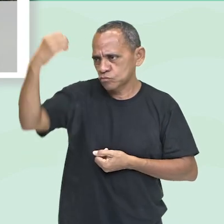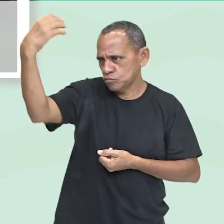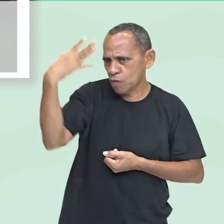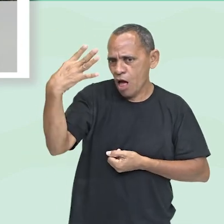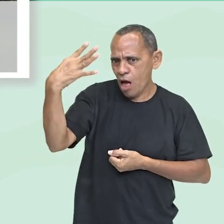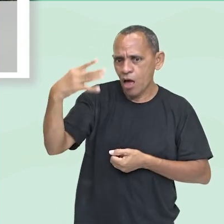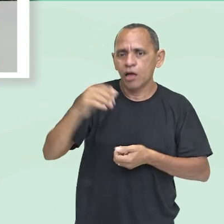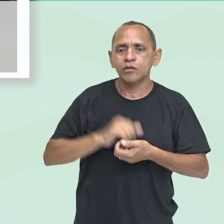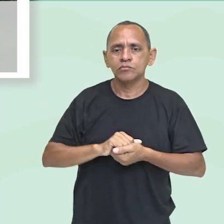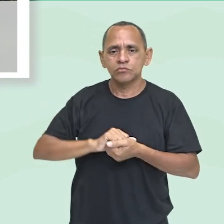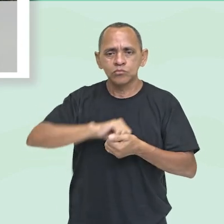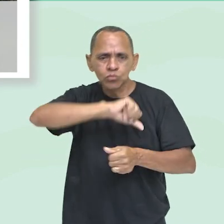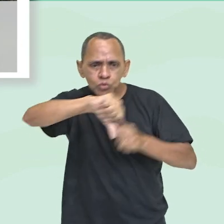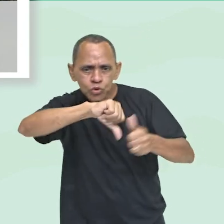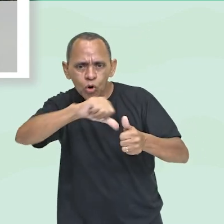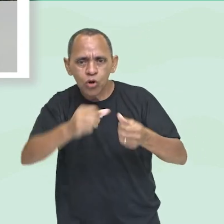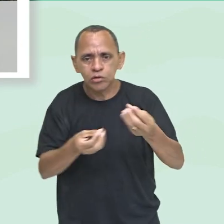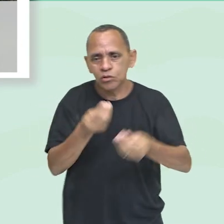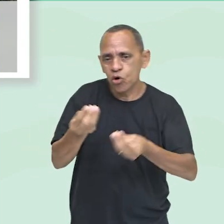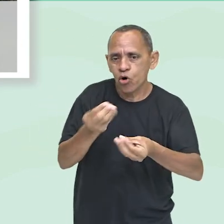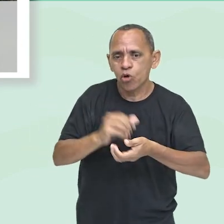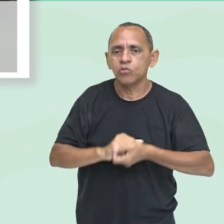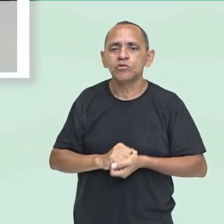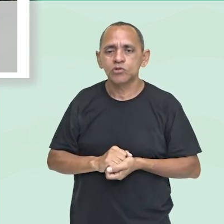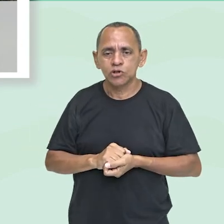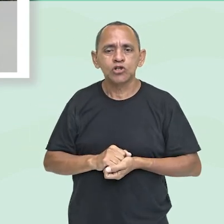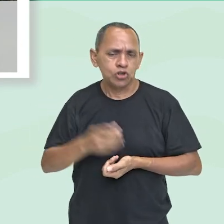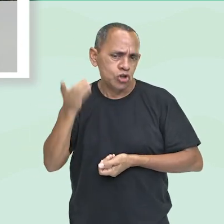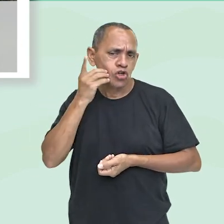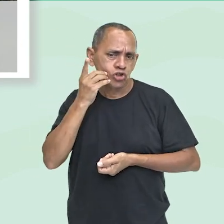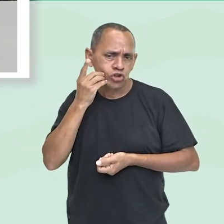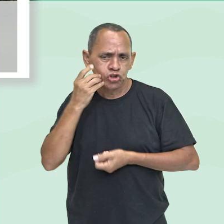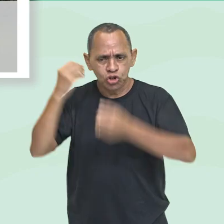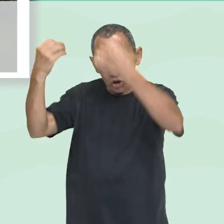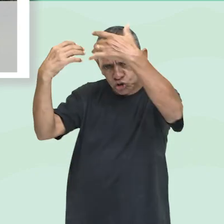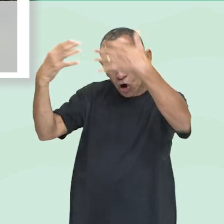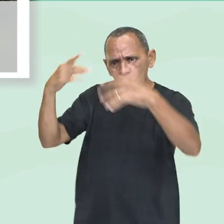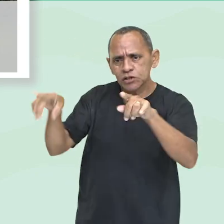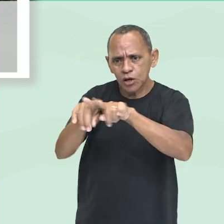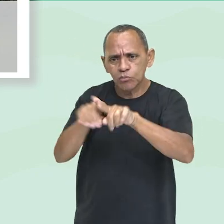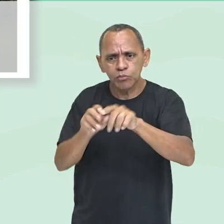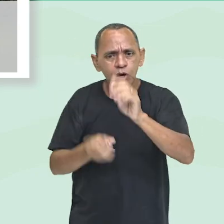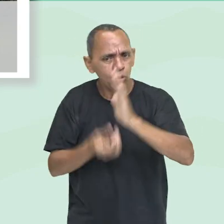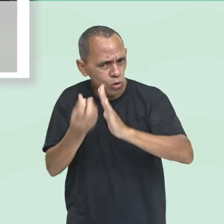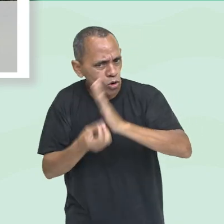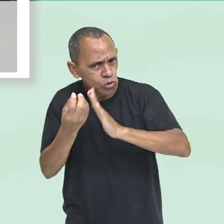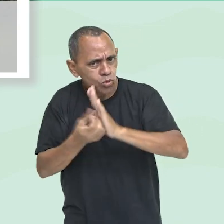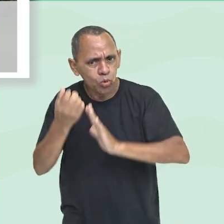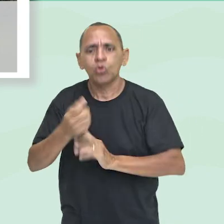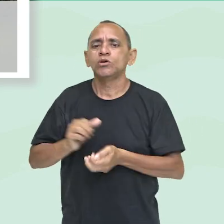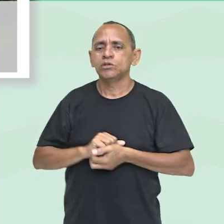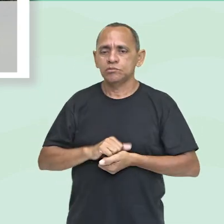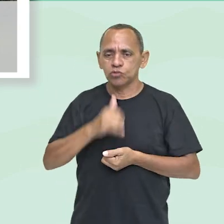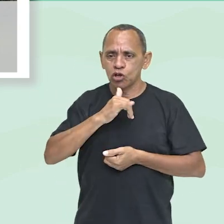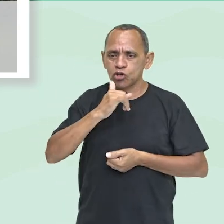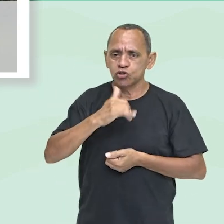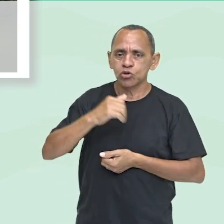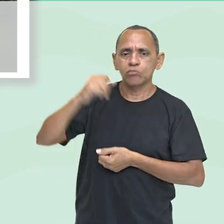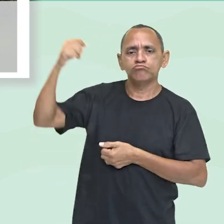com algumas nuvens ou em dias chuvosos, o seu gerador continuará produzindo energia solar, mas em menor